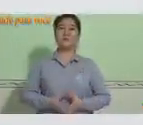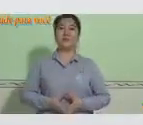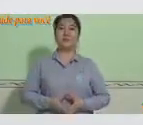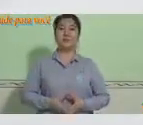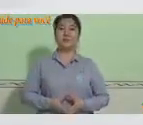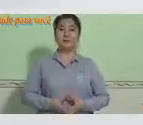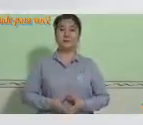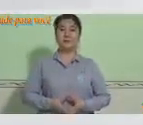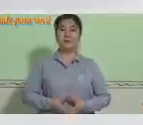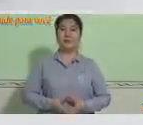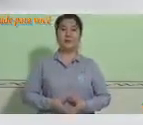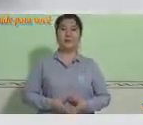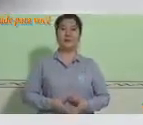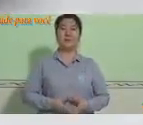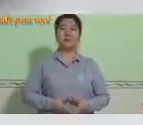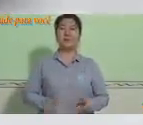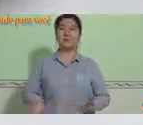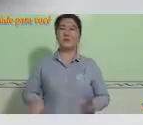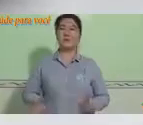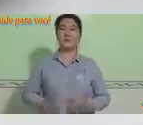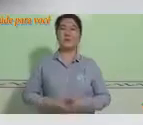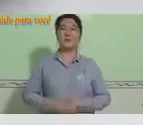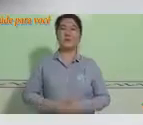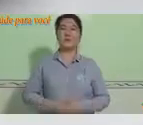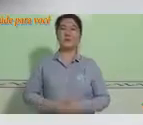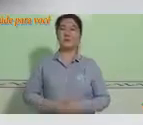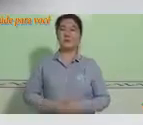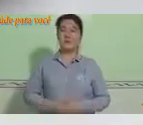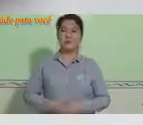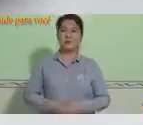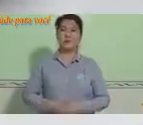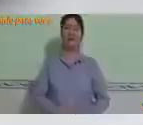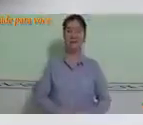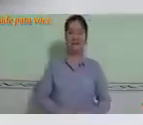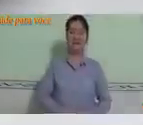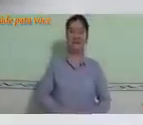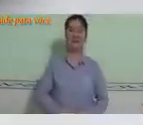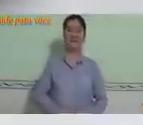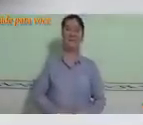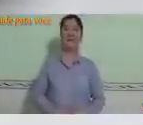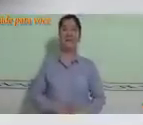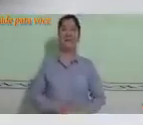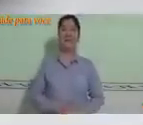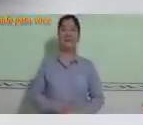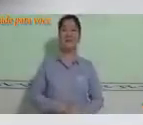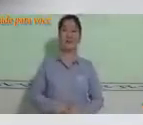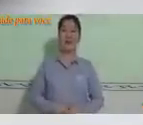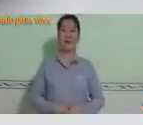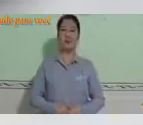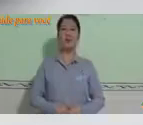os medicamentos analgésicos ou anti-inflamatórios indicados pelo médico, e realizar as sessões de